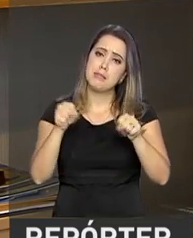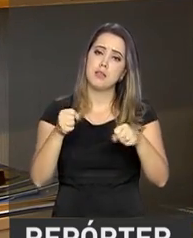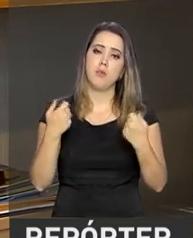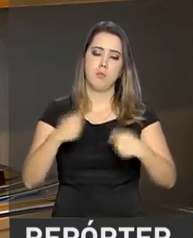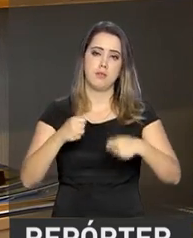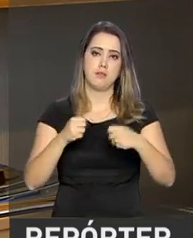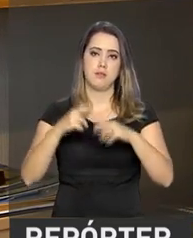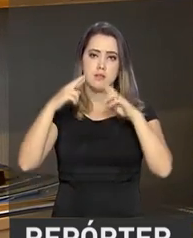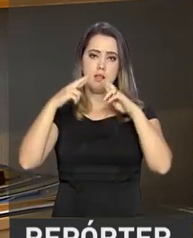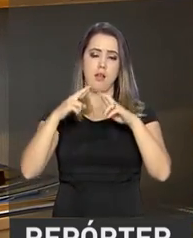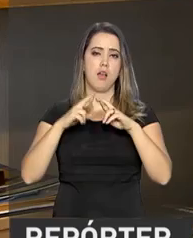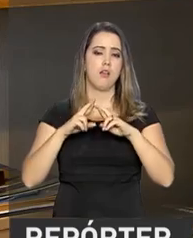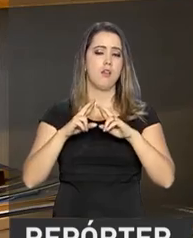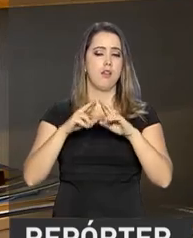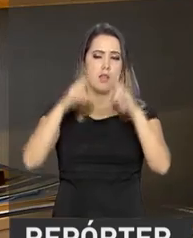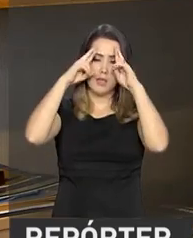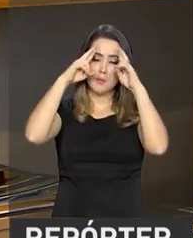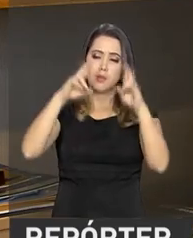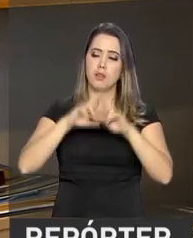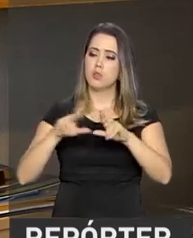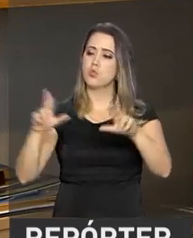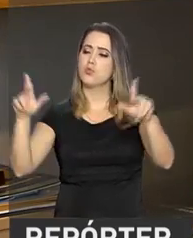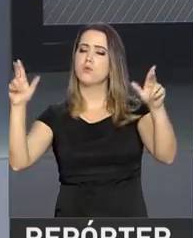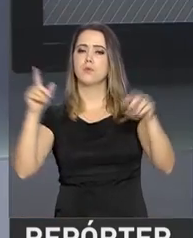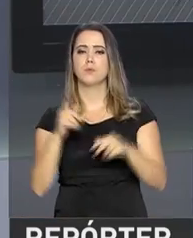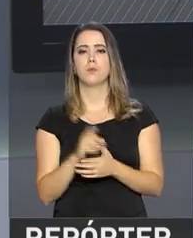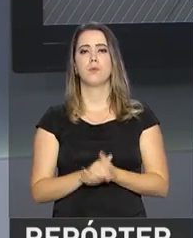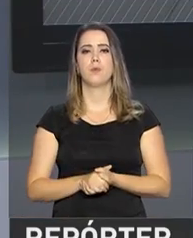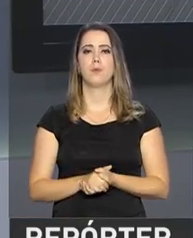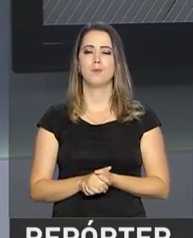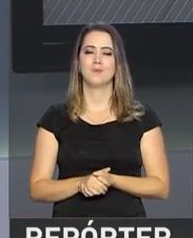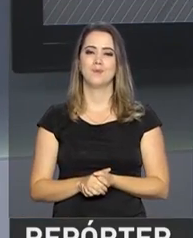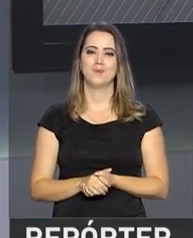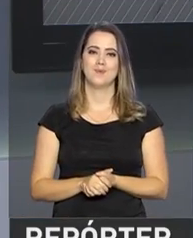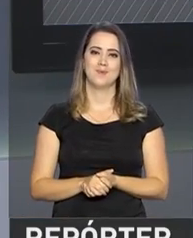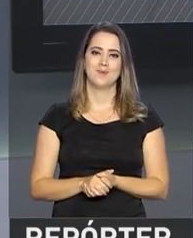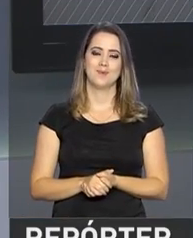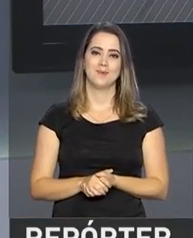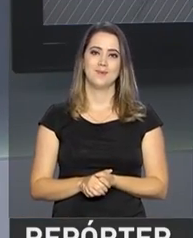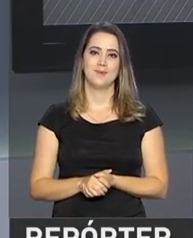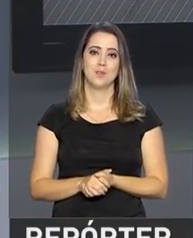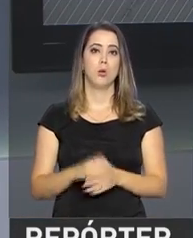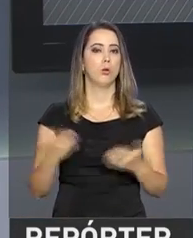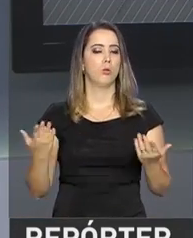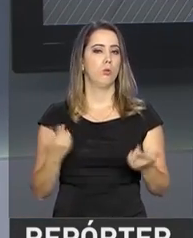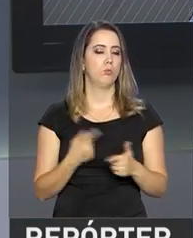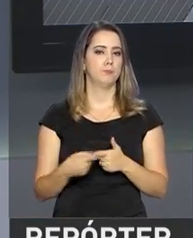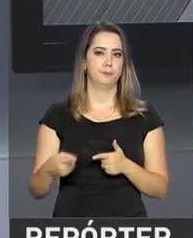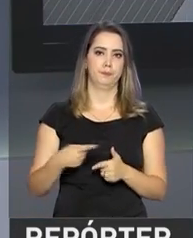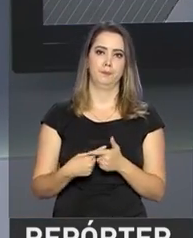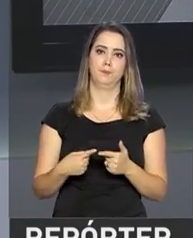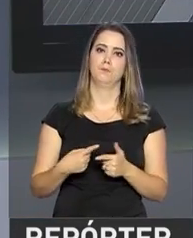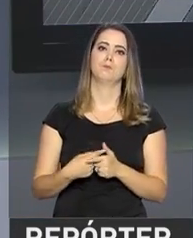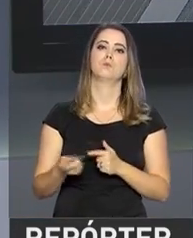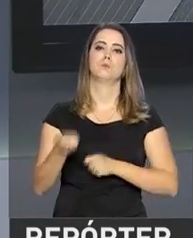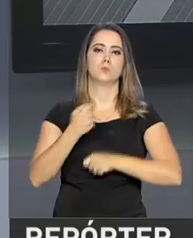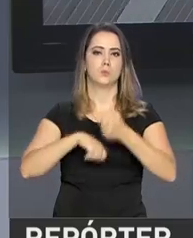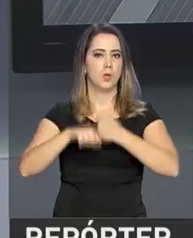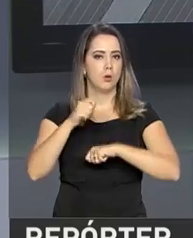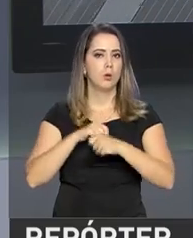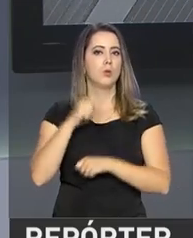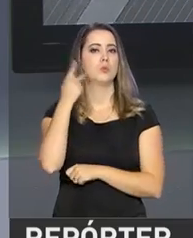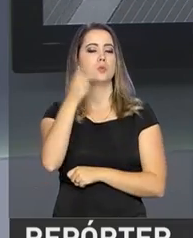regionalidade respeitando as especificidades de cada um com a grave crise econômica e política que a venezuela